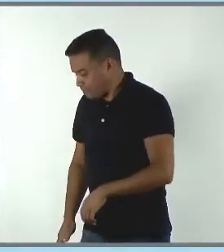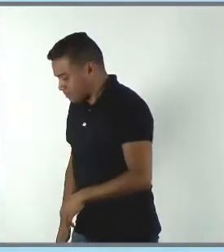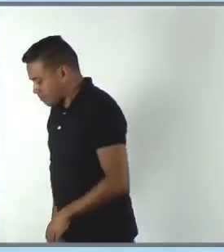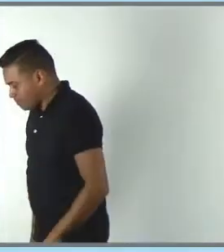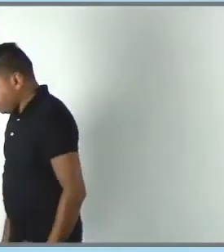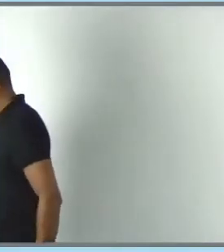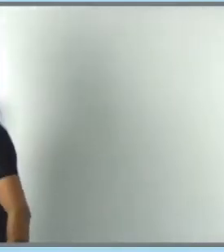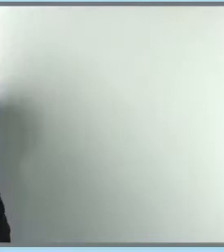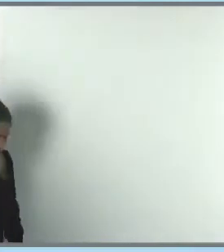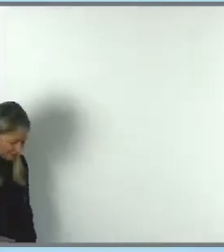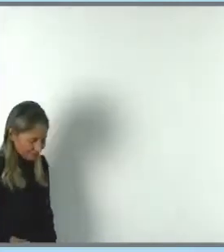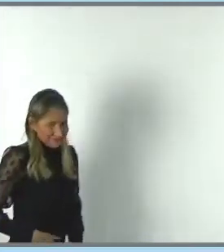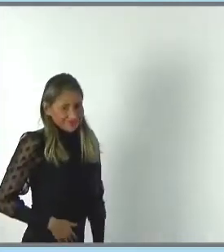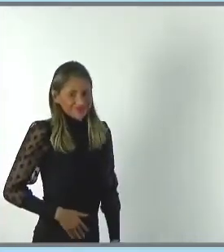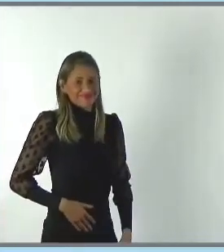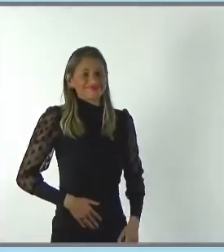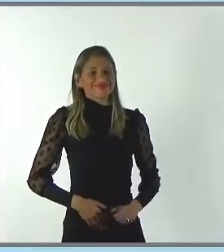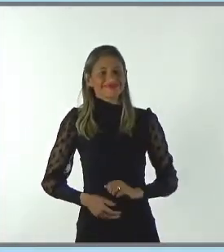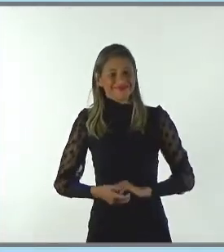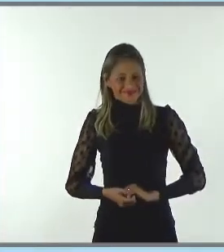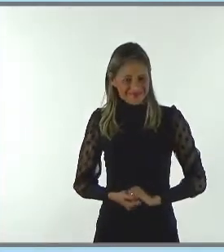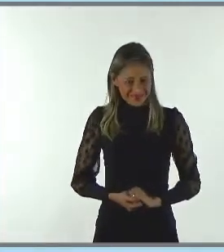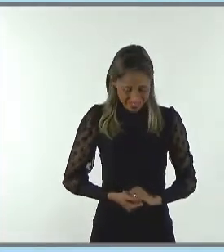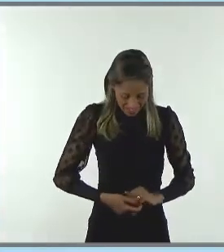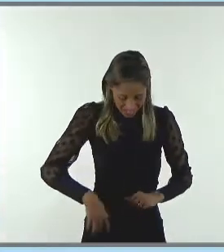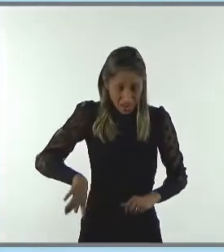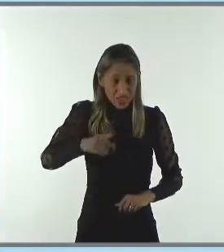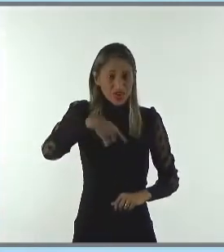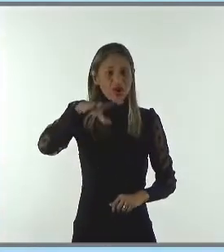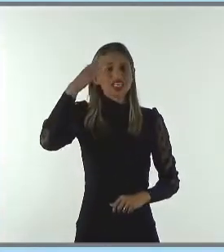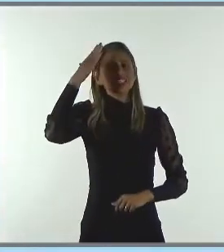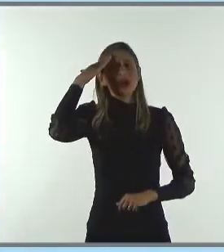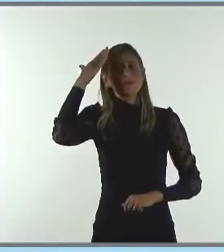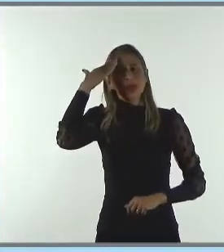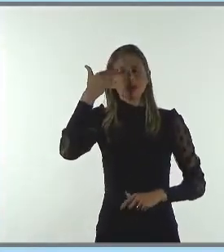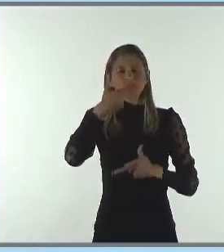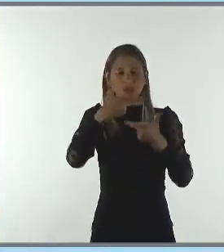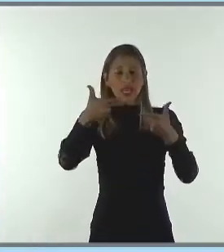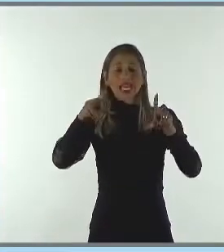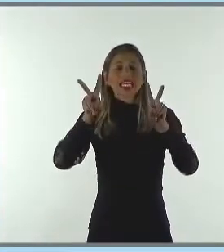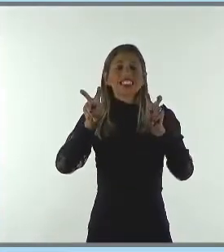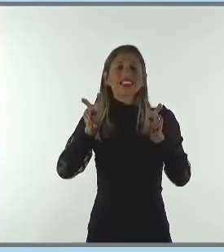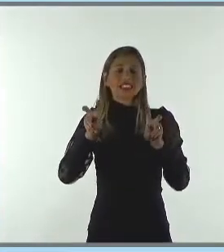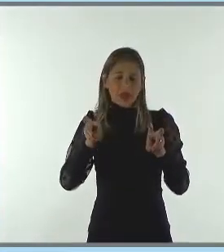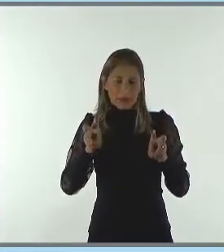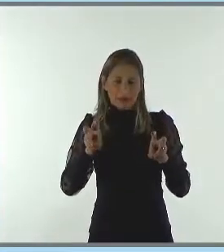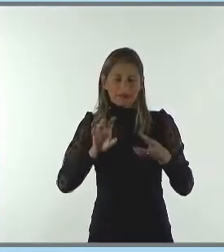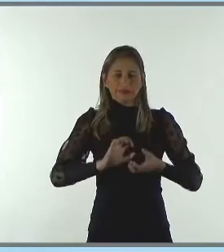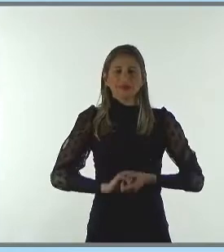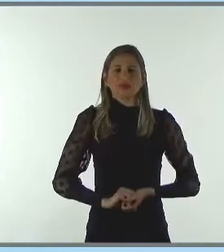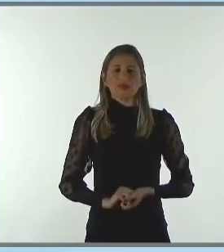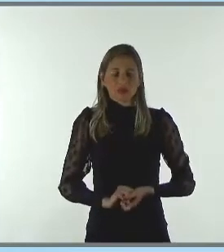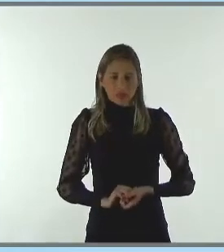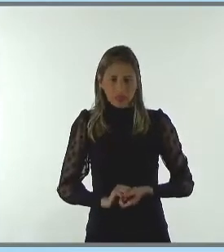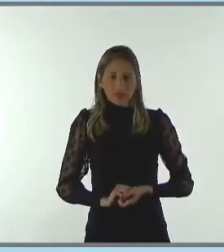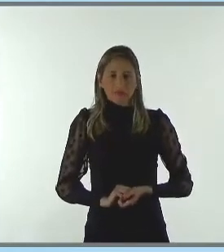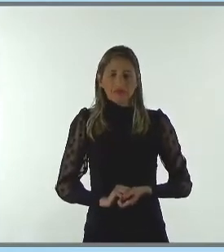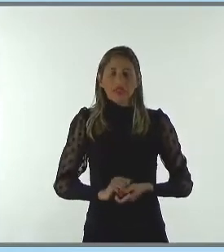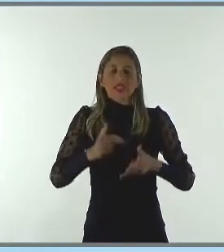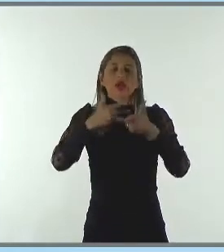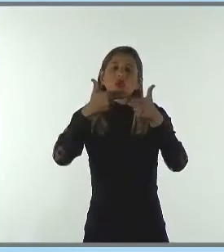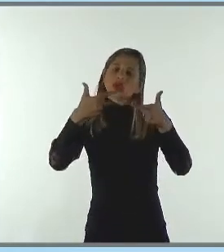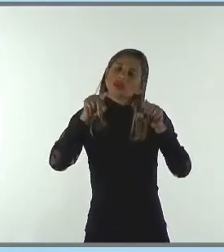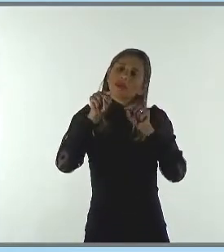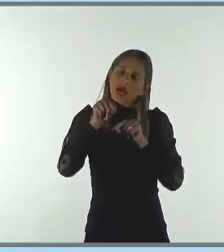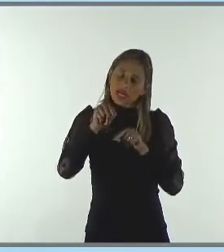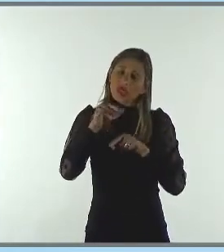razões diversas, esse tema ele pode ser tratado só como um slogan, né? Há razões para isso,